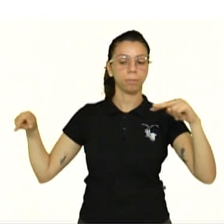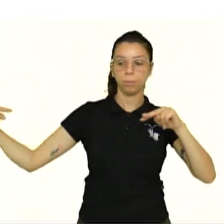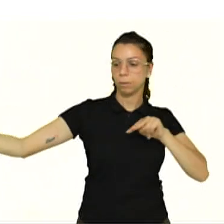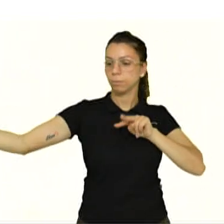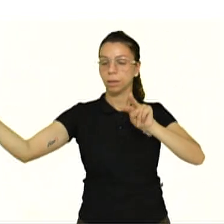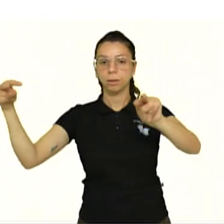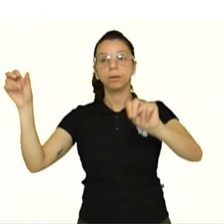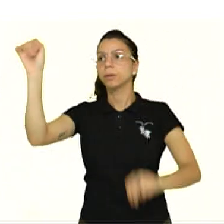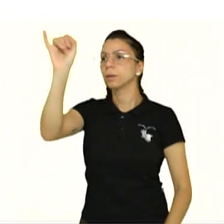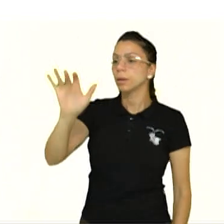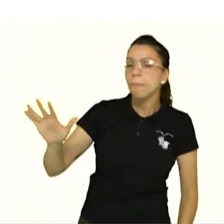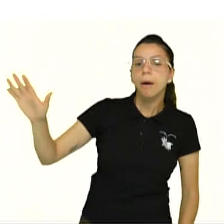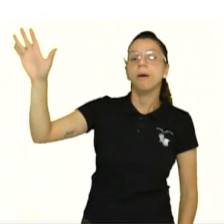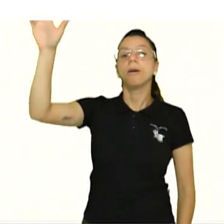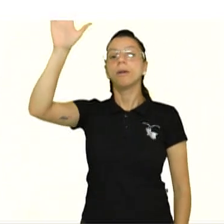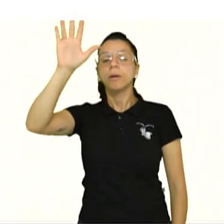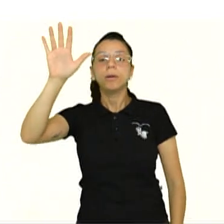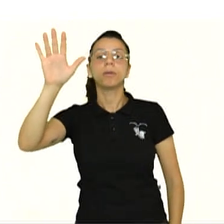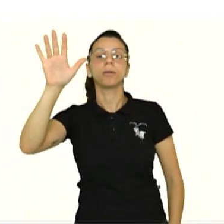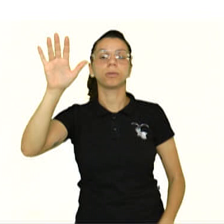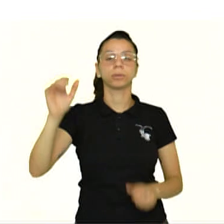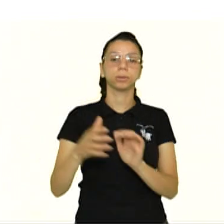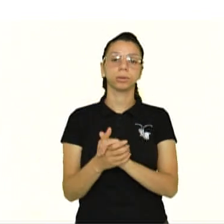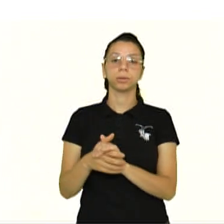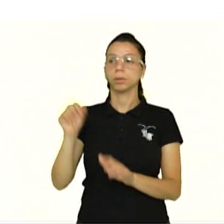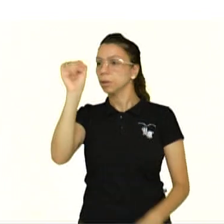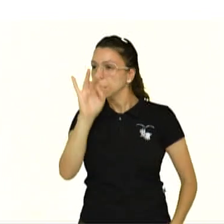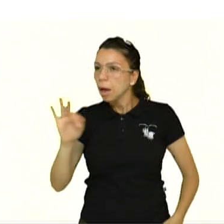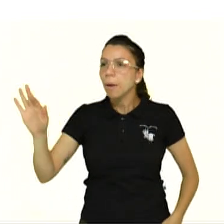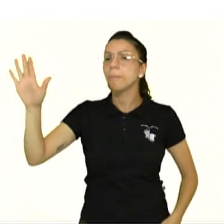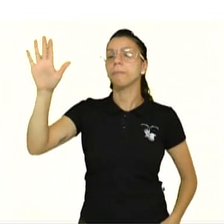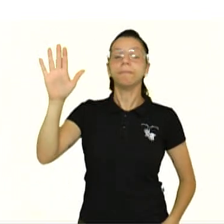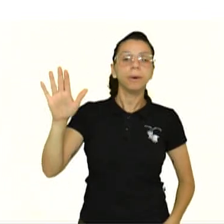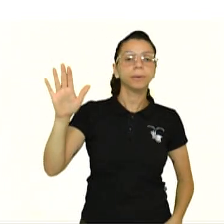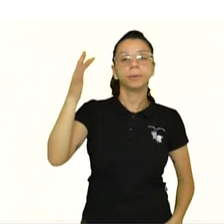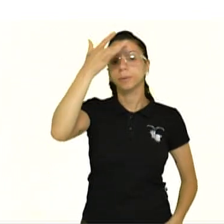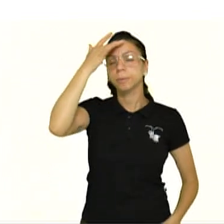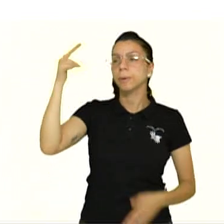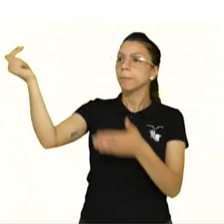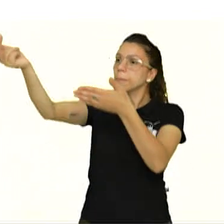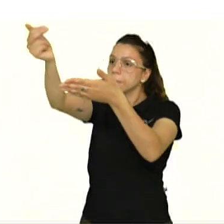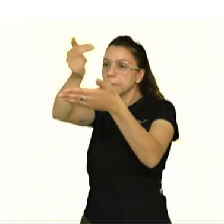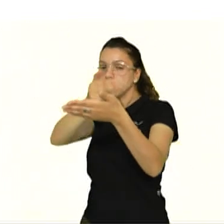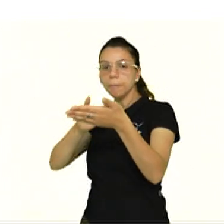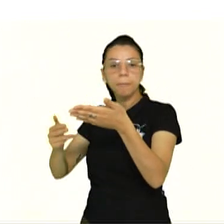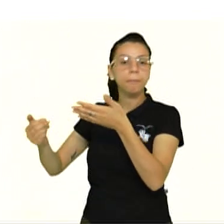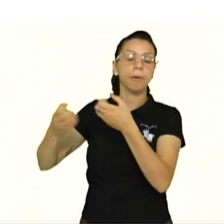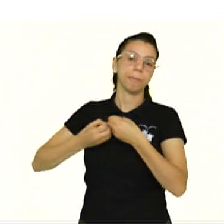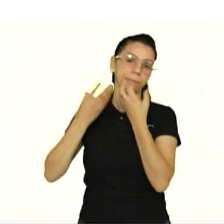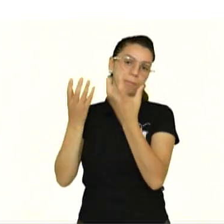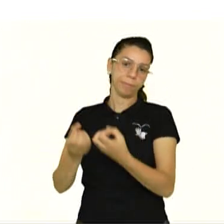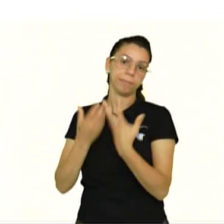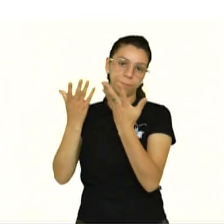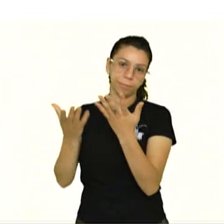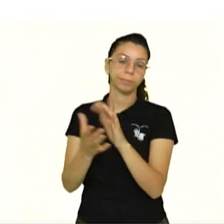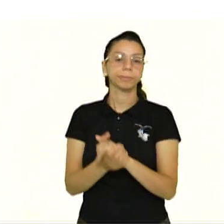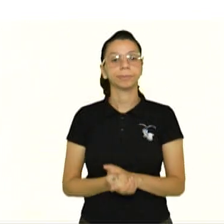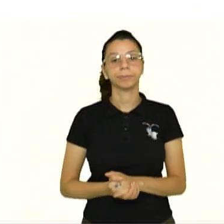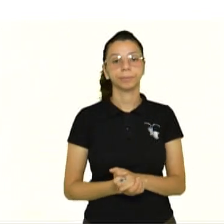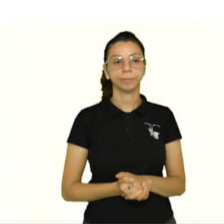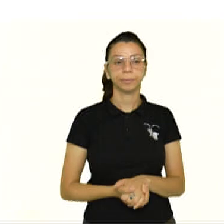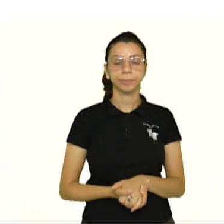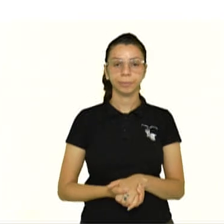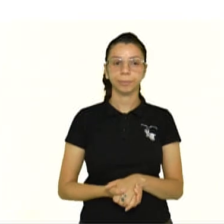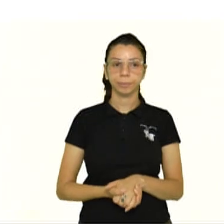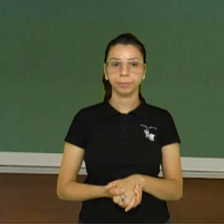de imagens, muitas vezes imagens grandiosas, né, que os artistas procuram retratar em suas poesias. Então,